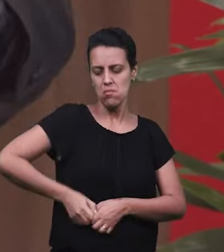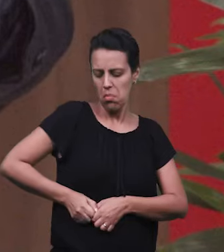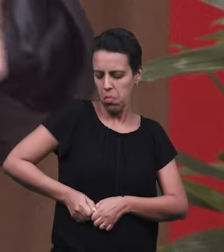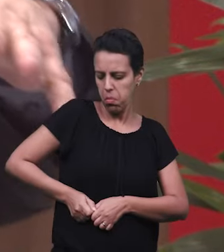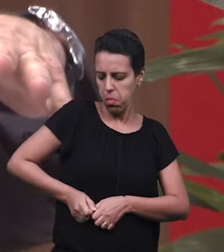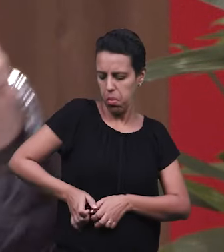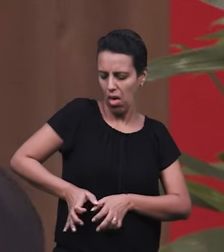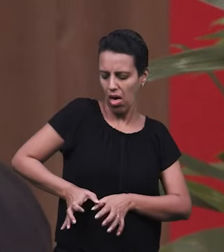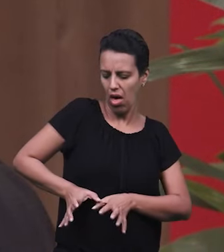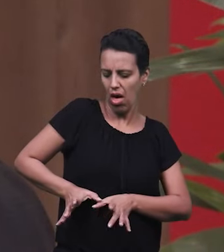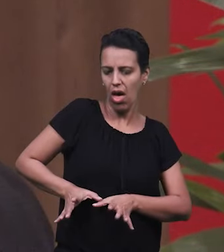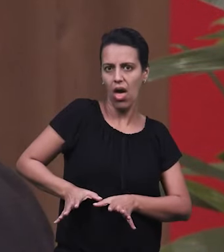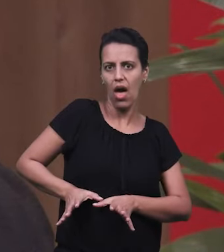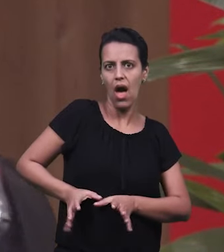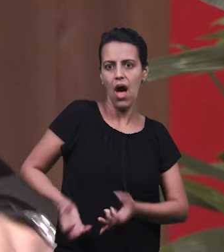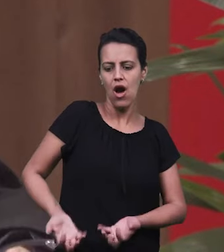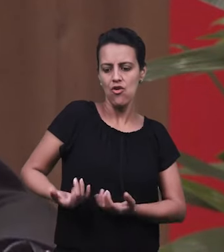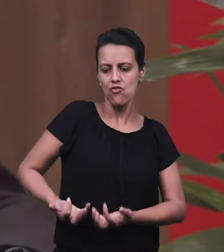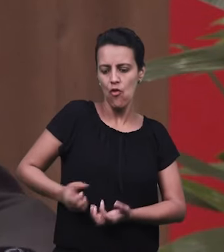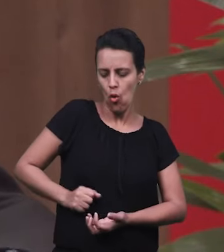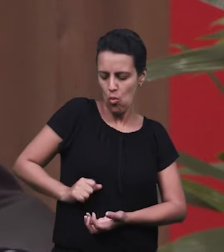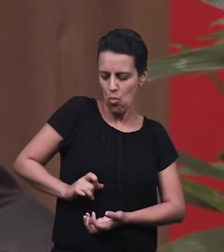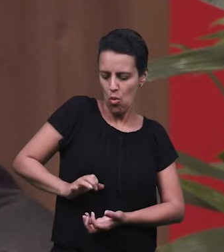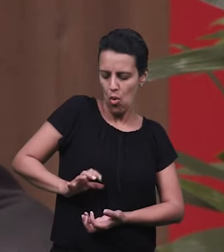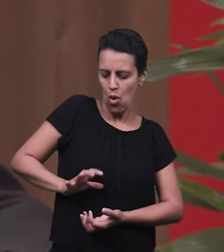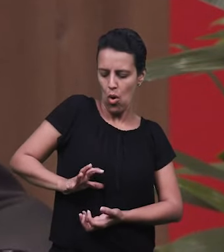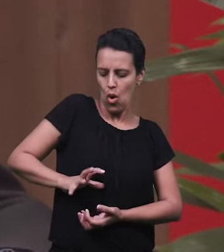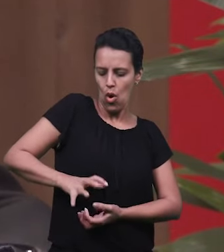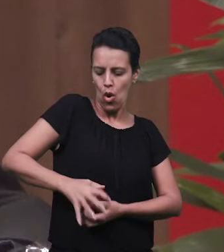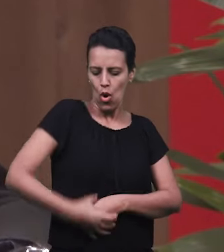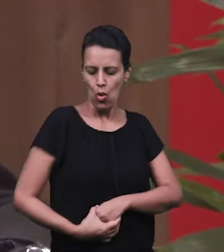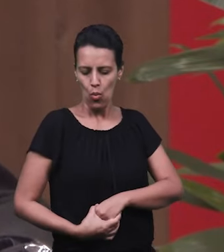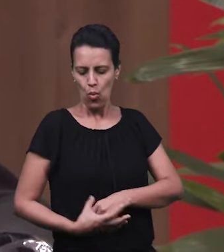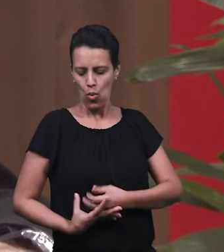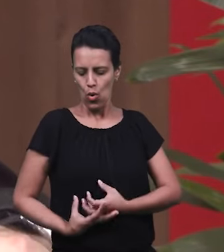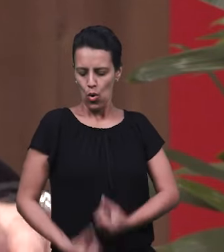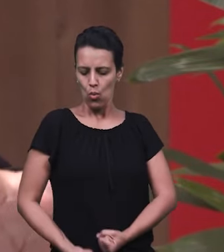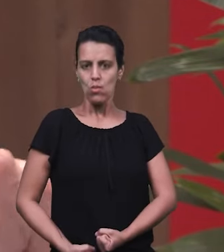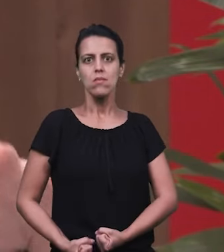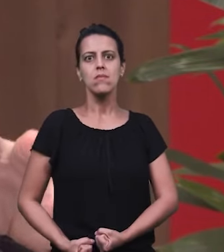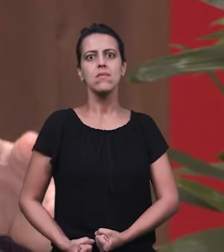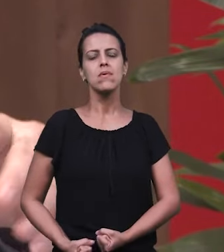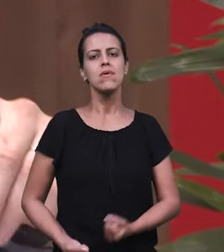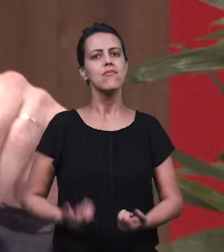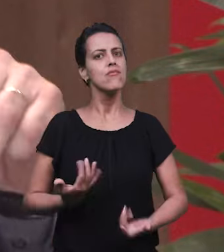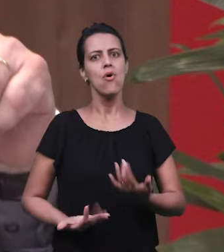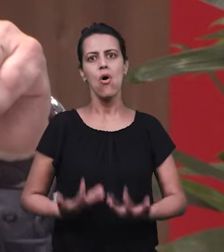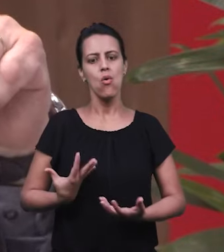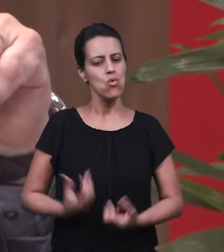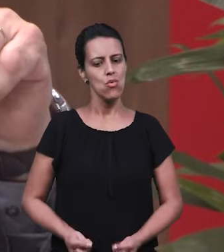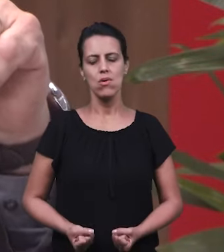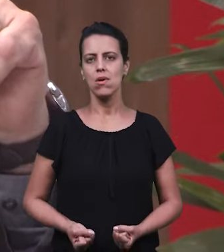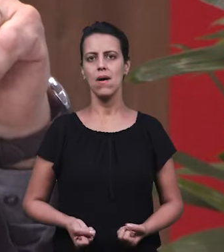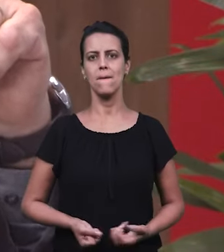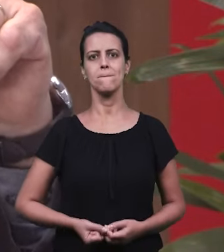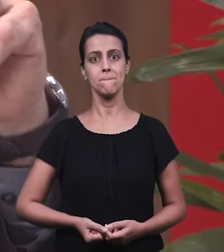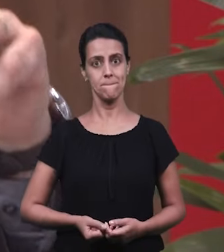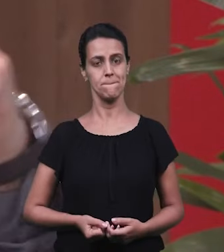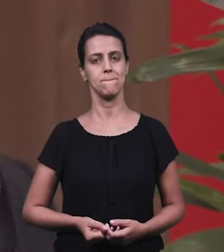sangue apagou a fogueira. Essas histórias, elas são verdadeiras. Por quê? Porque